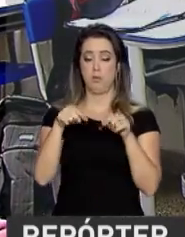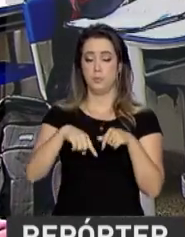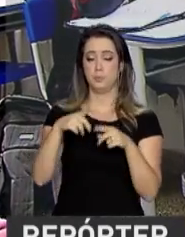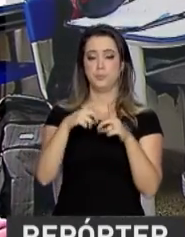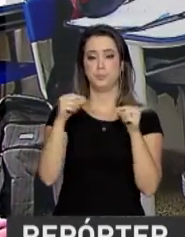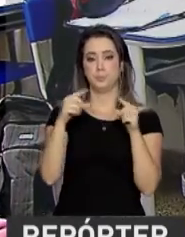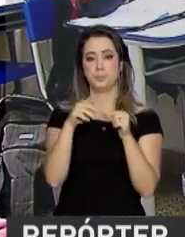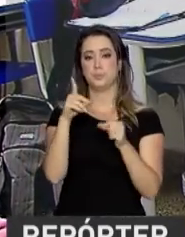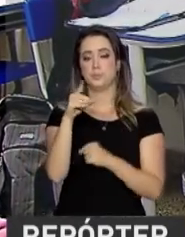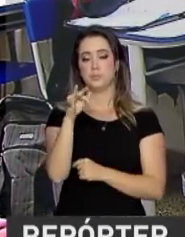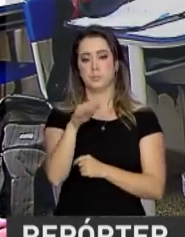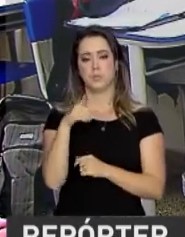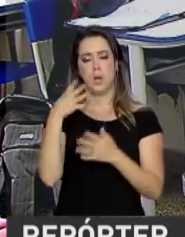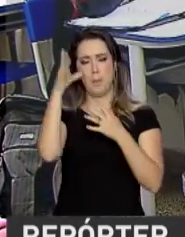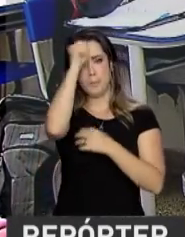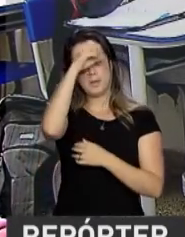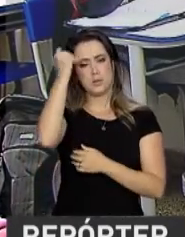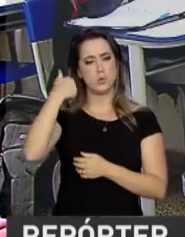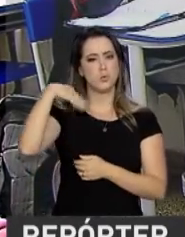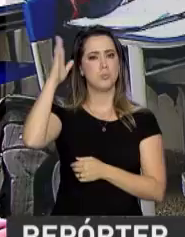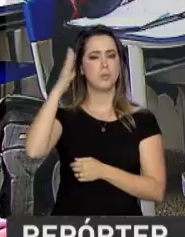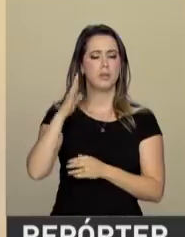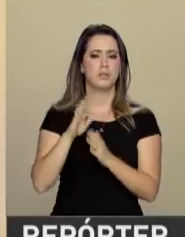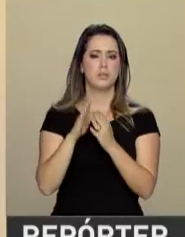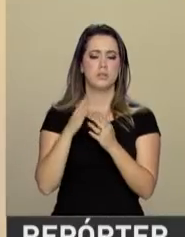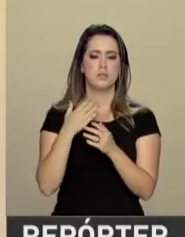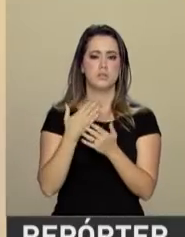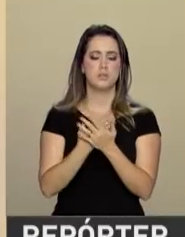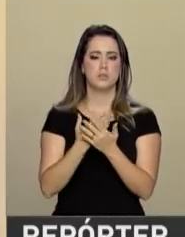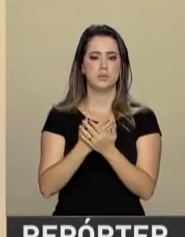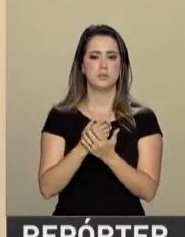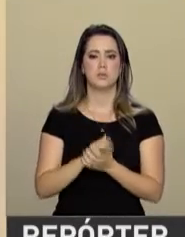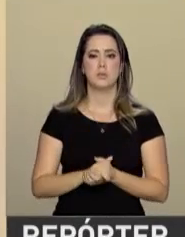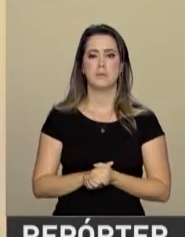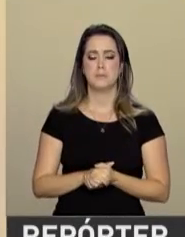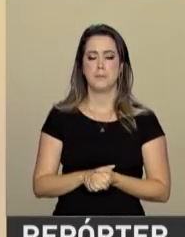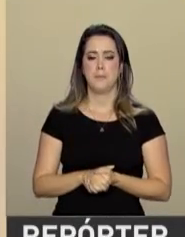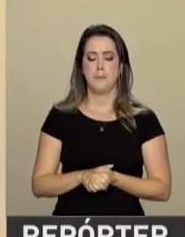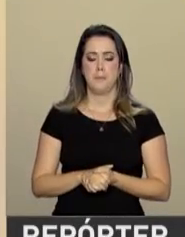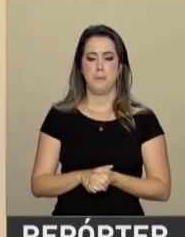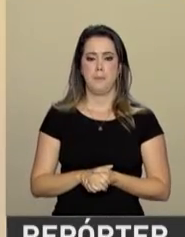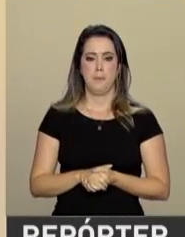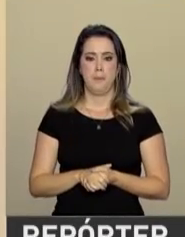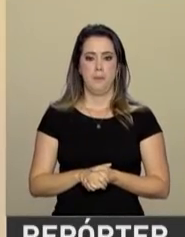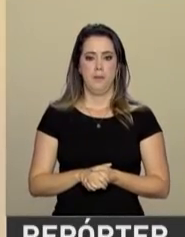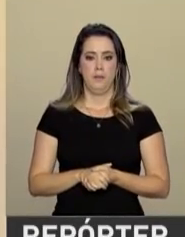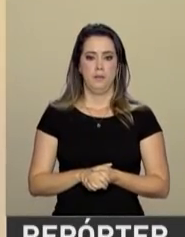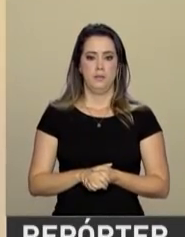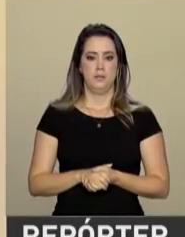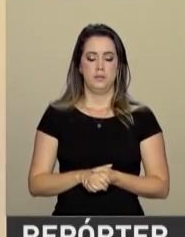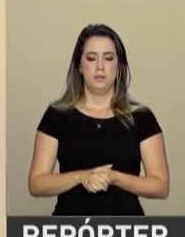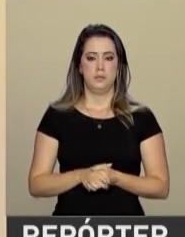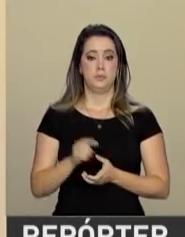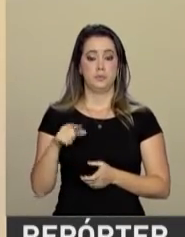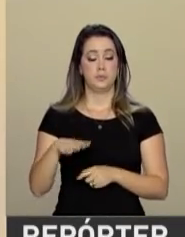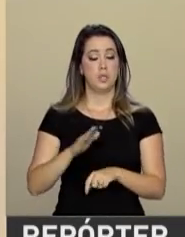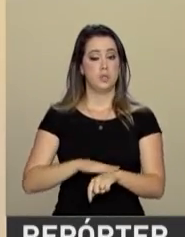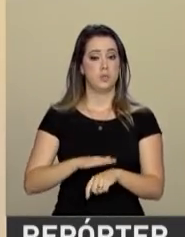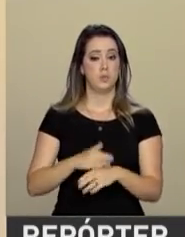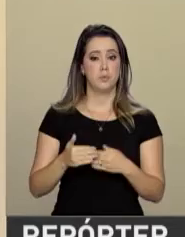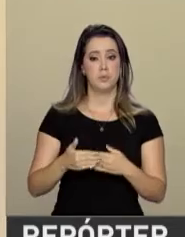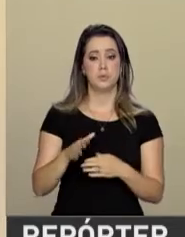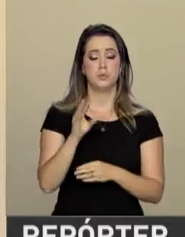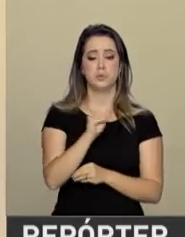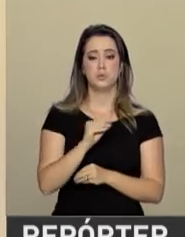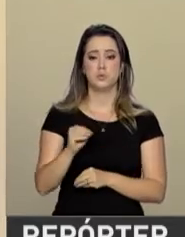distrito federal aprende além da sala de aula só de saber que a partir desse momento eu ajudei a preservar a